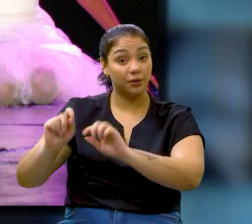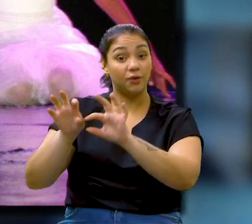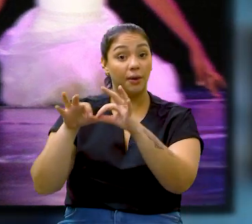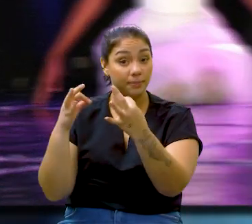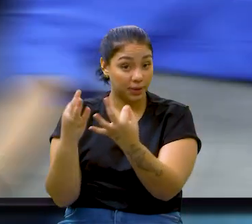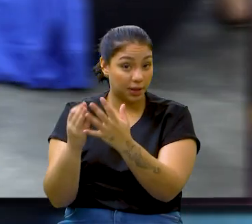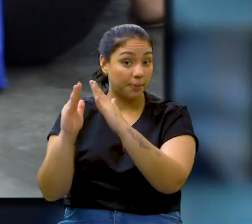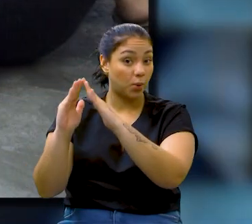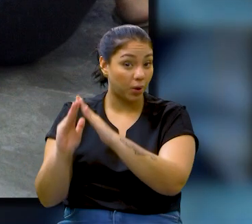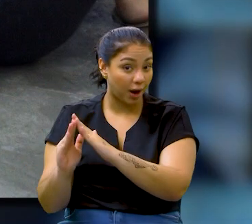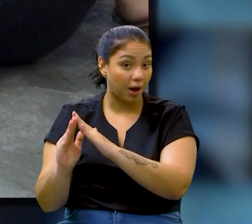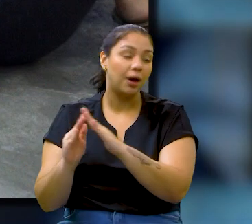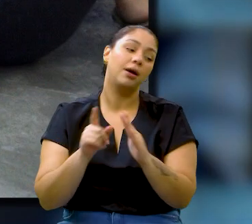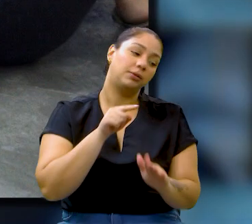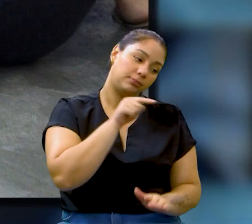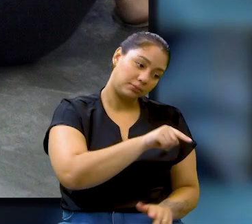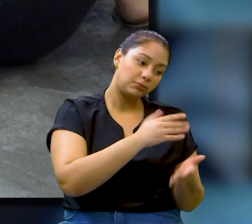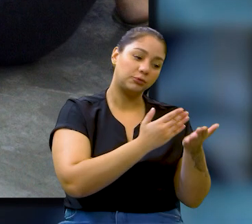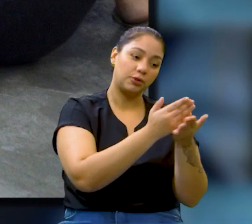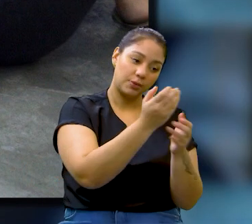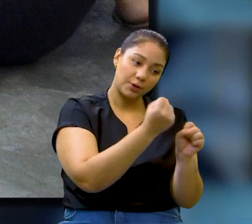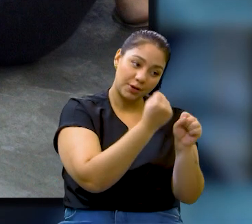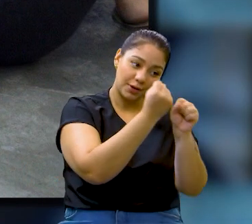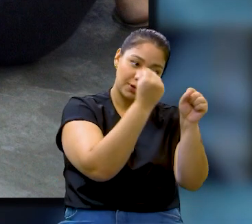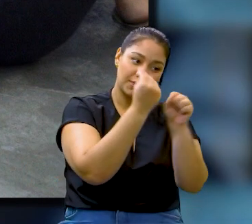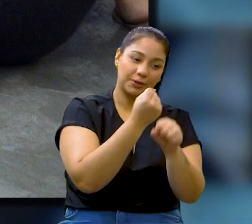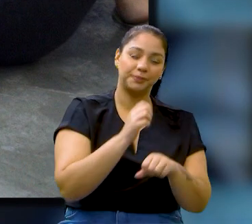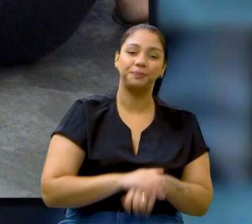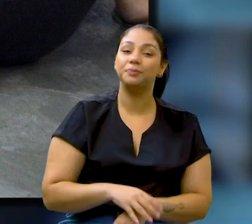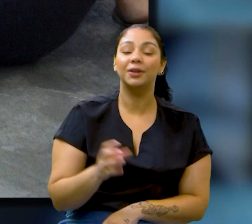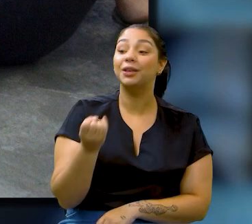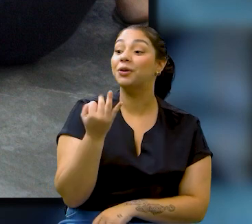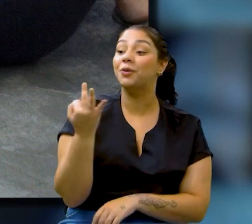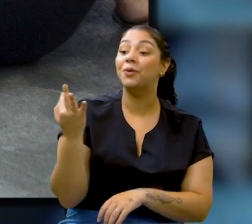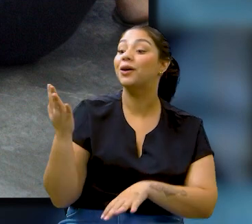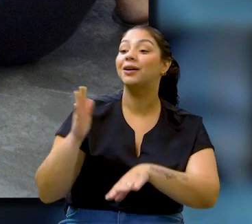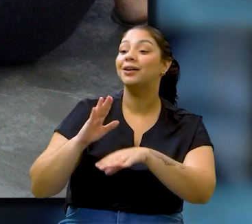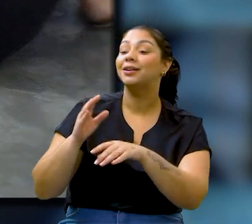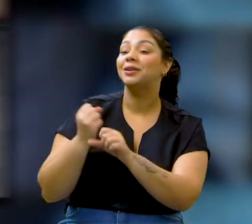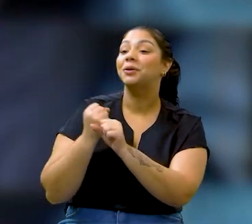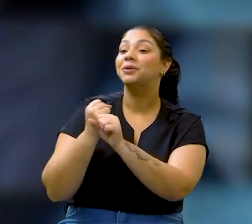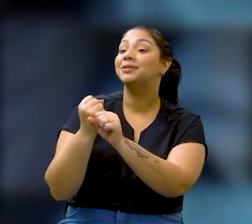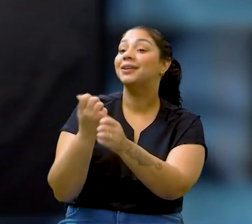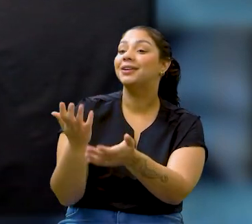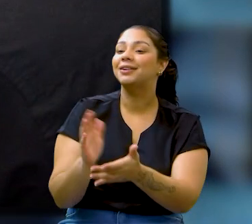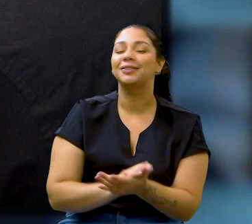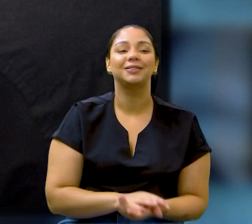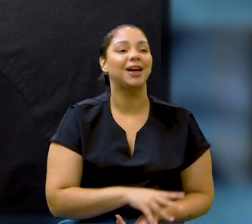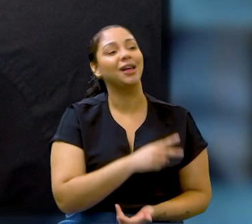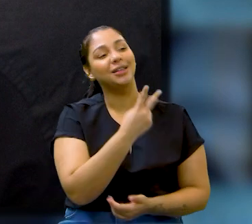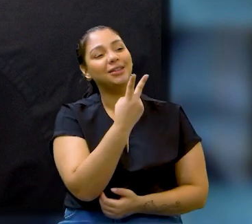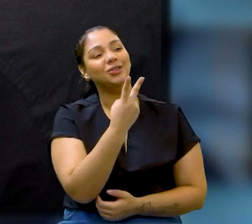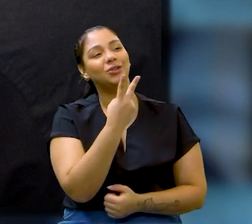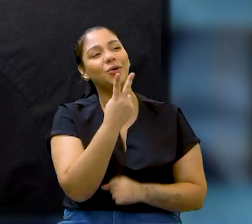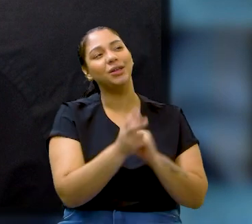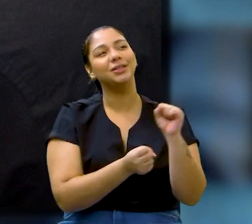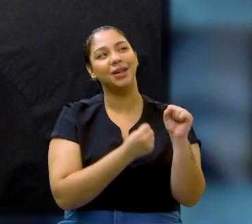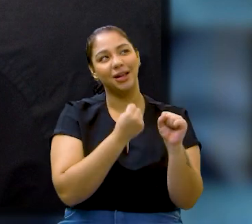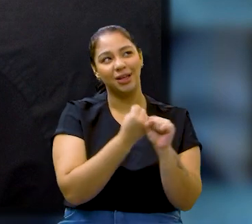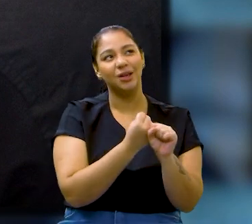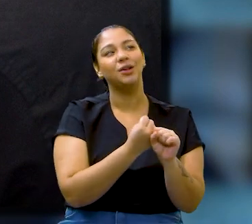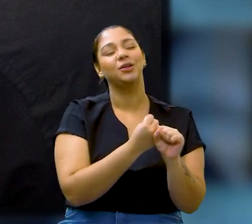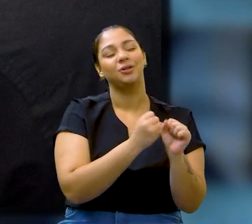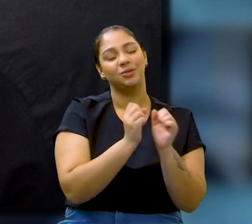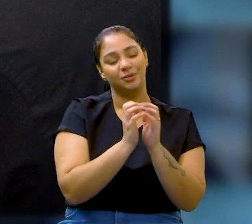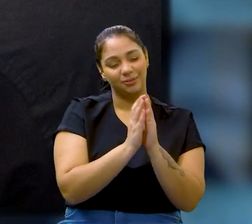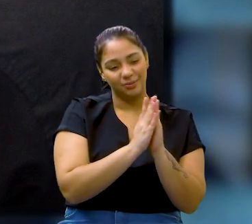gente começou a construção. E dessa construção foi quantos anos aí? Quanto tempo para ficar tudo em pé? Não foi tão longa, foram 2 anos. 2